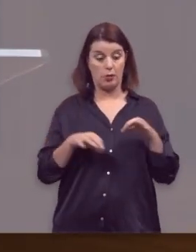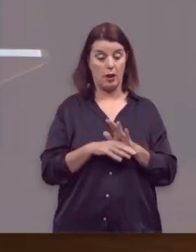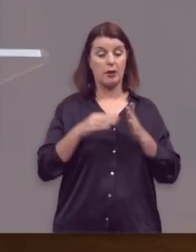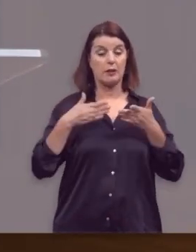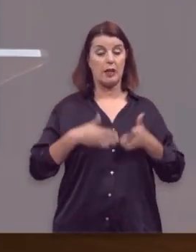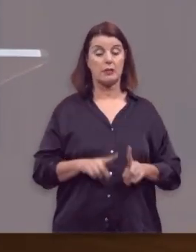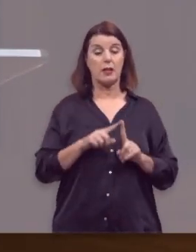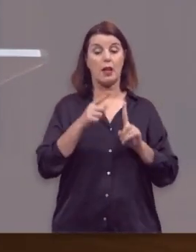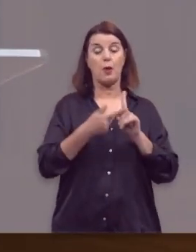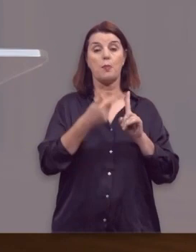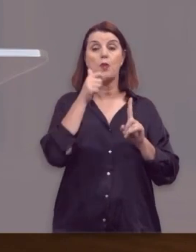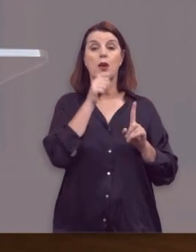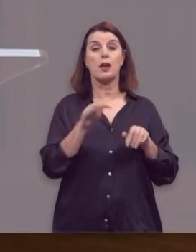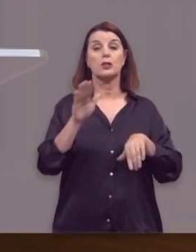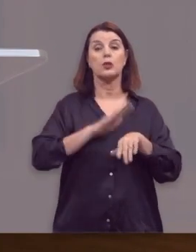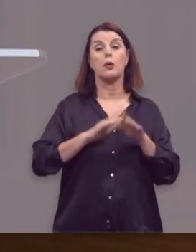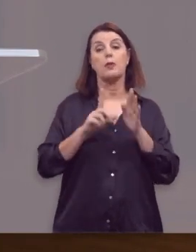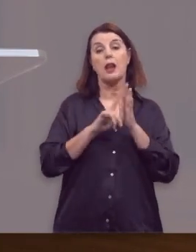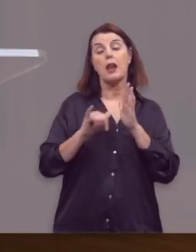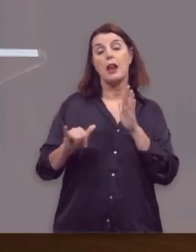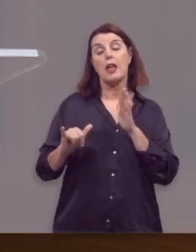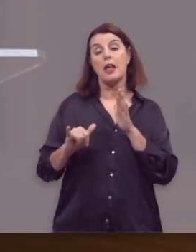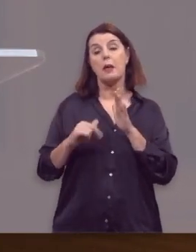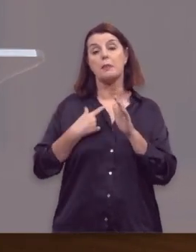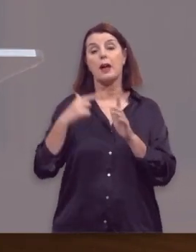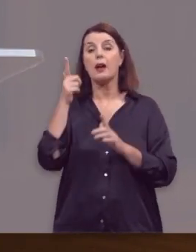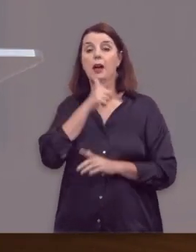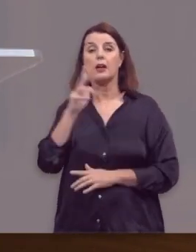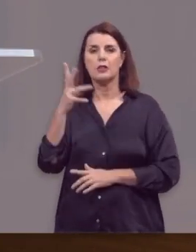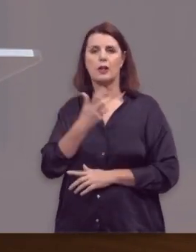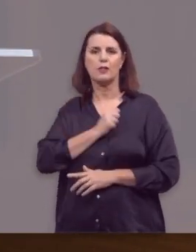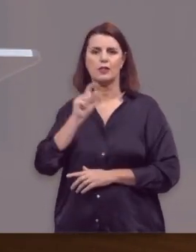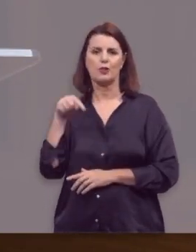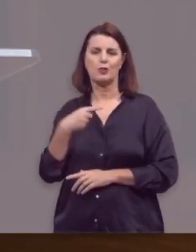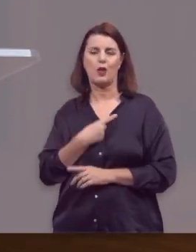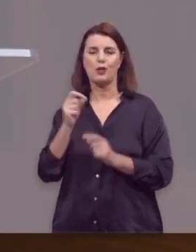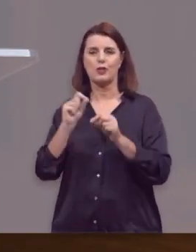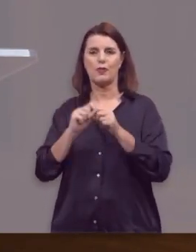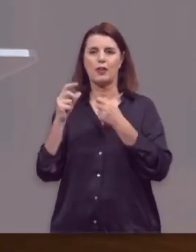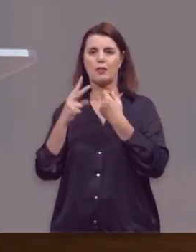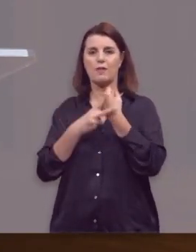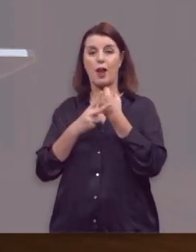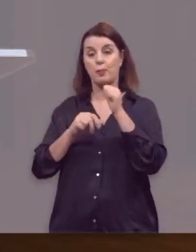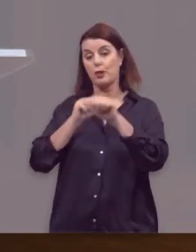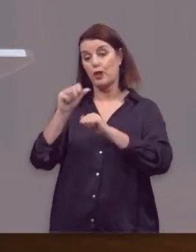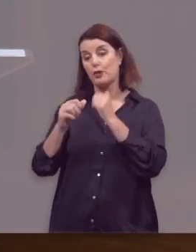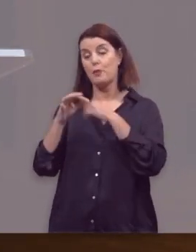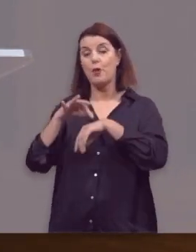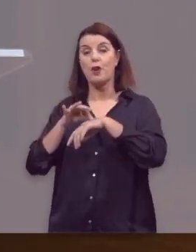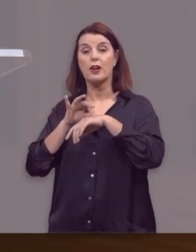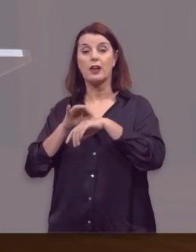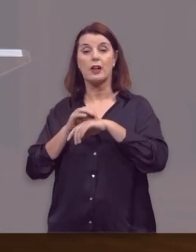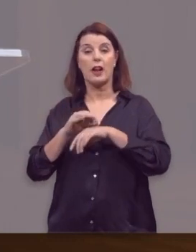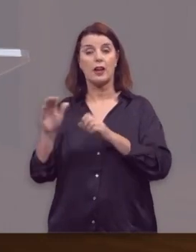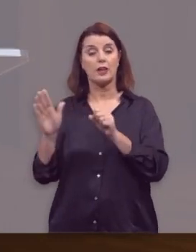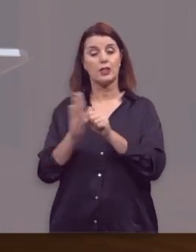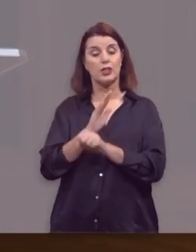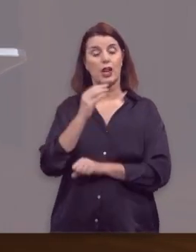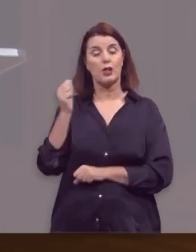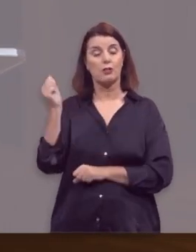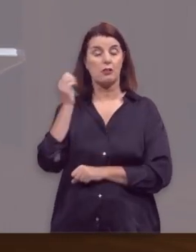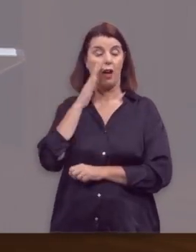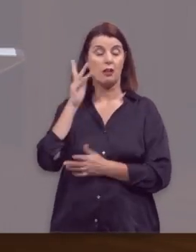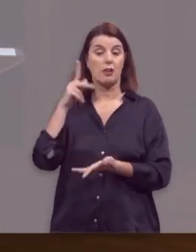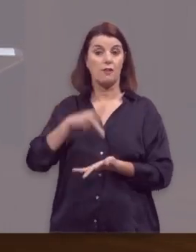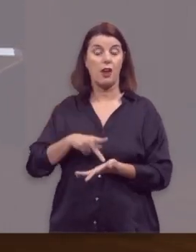mulher, nasceu sob a lei para ser o nosso Redentor. Este é o Verbo que se fez carne e habitou entre nós, cheio de graça e de verdade,